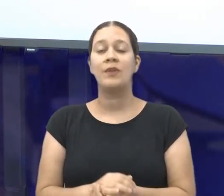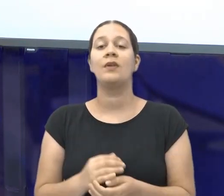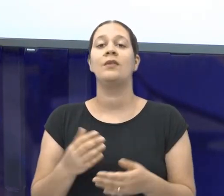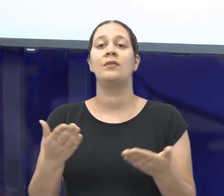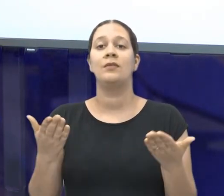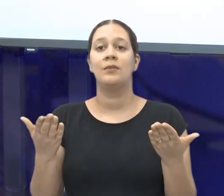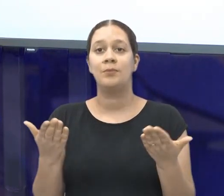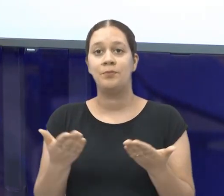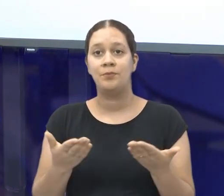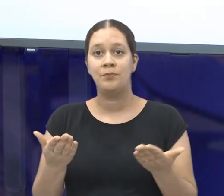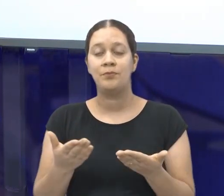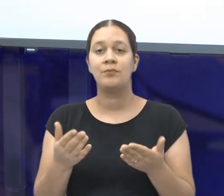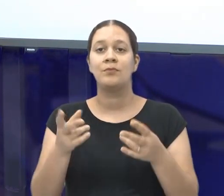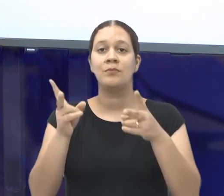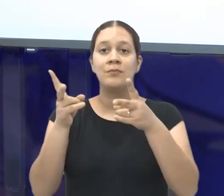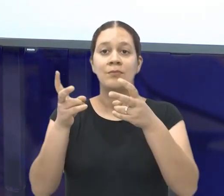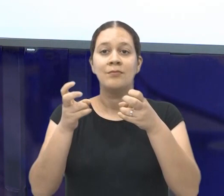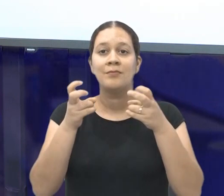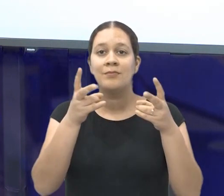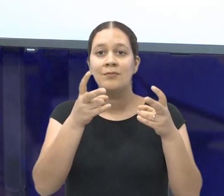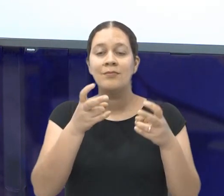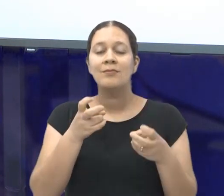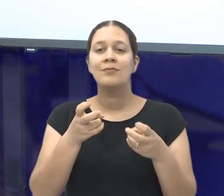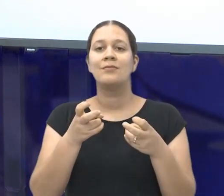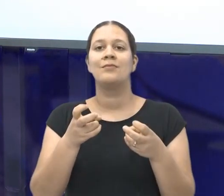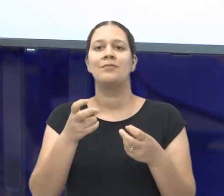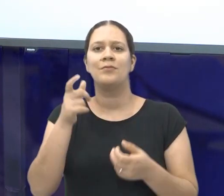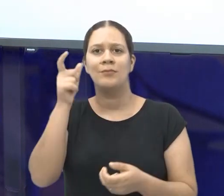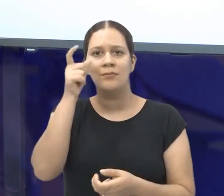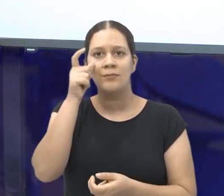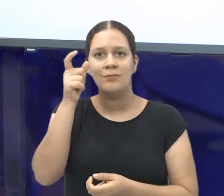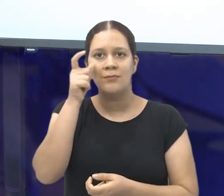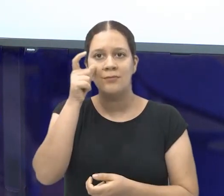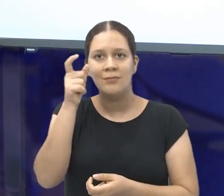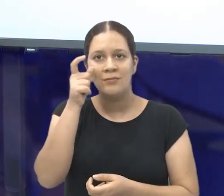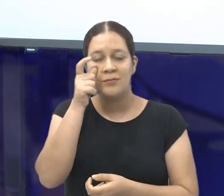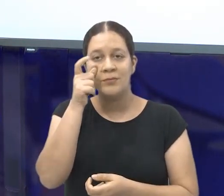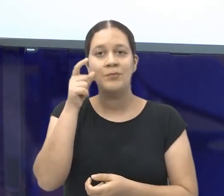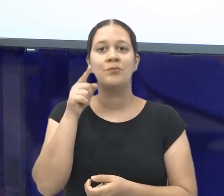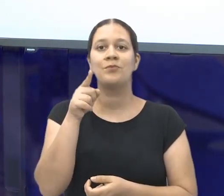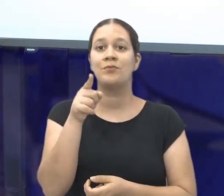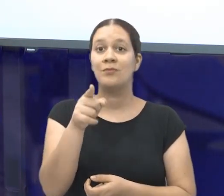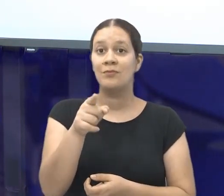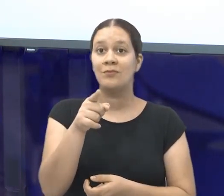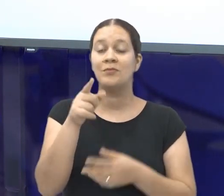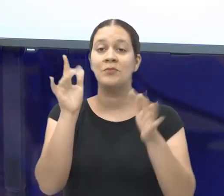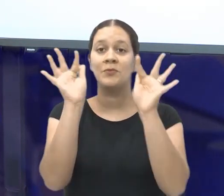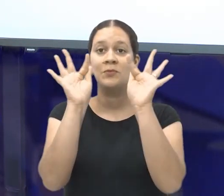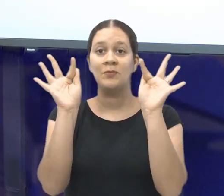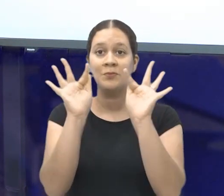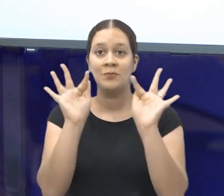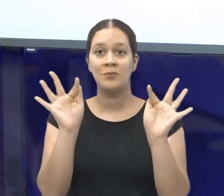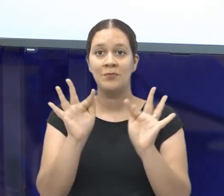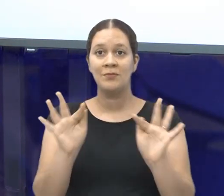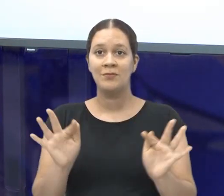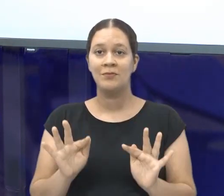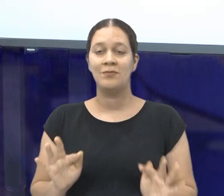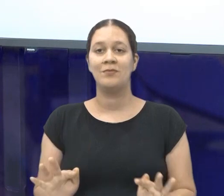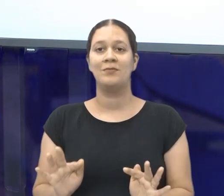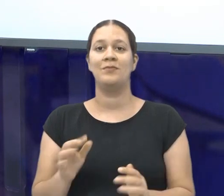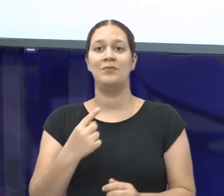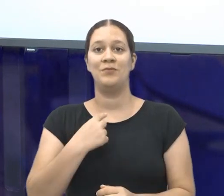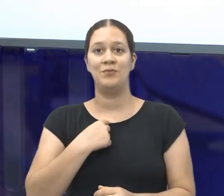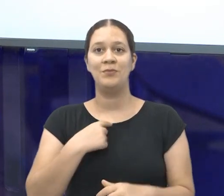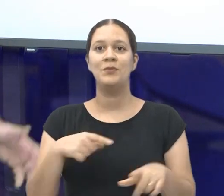certamente nessa correção percebemos uma coisa bem interessante e bacana, que certamente vai te deixar feliz. E nós, eu,